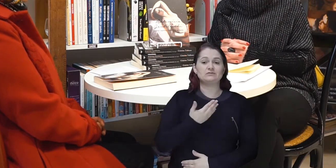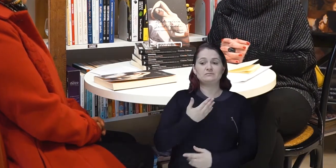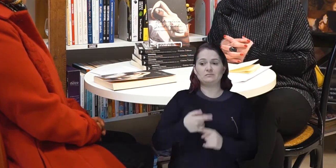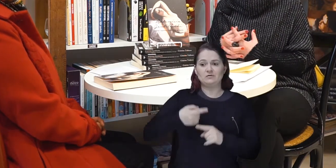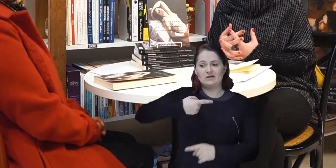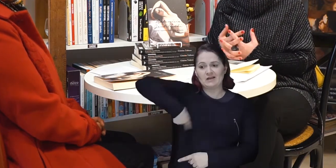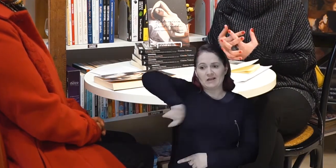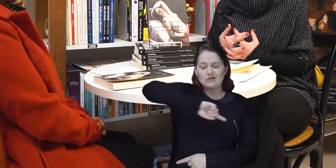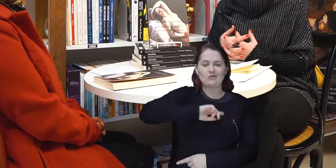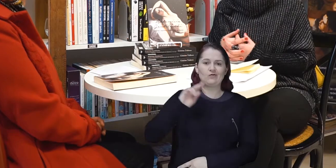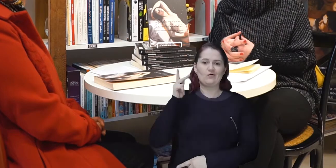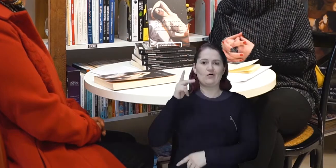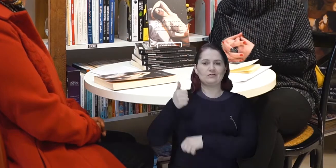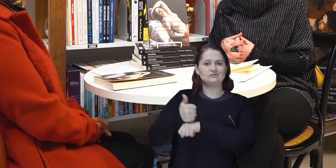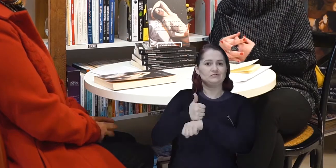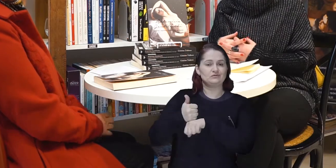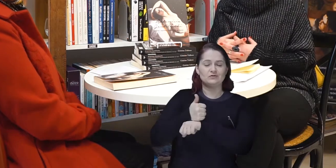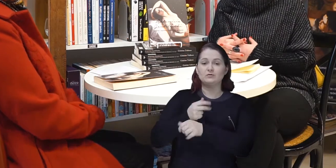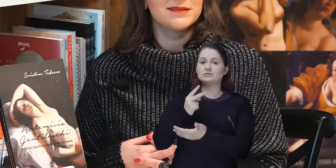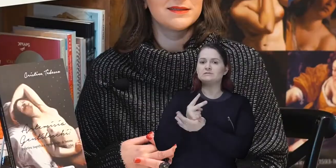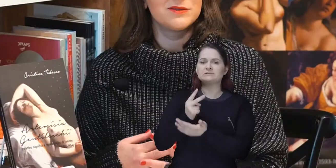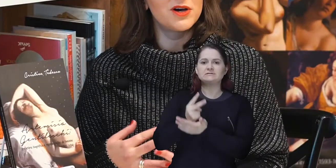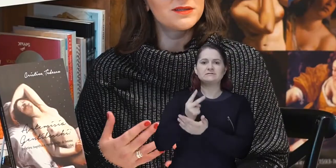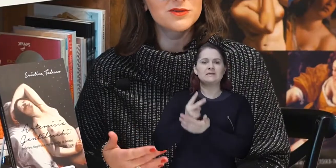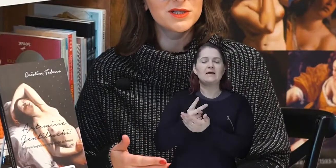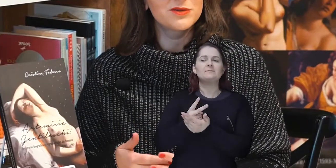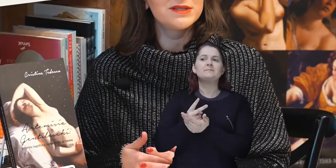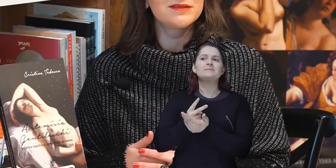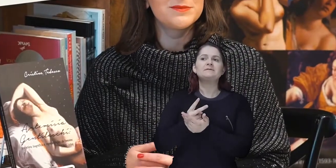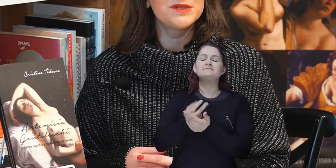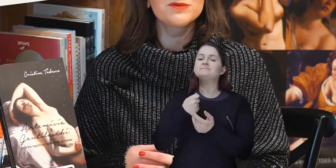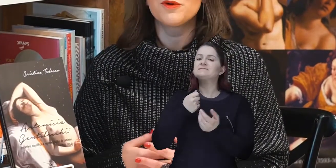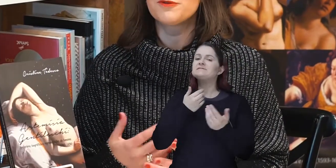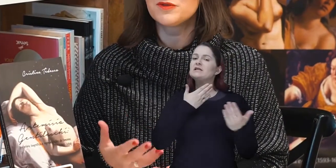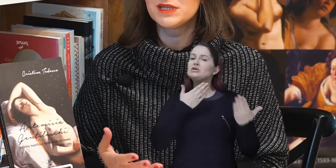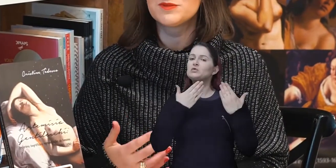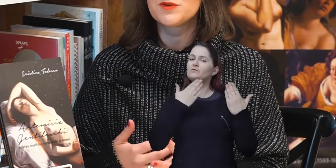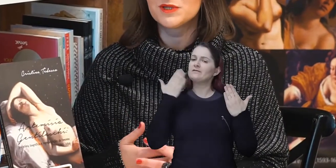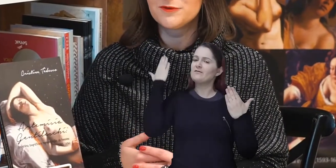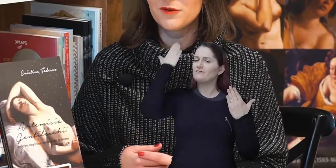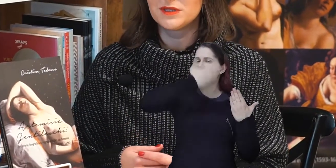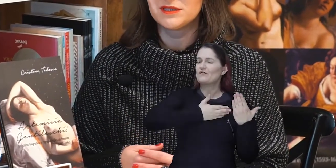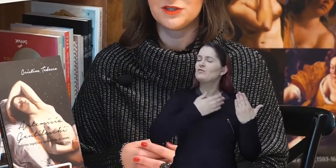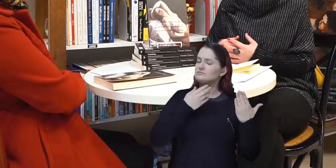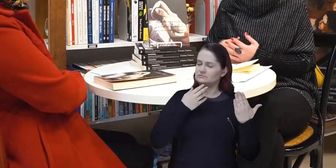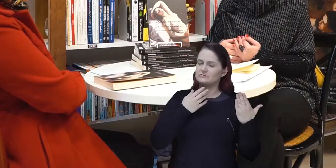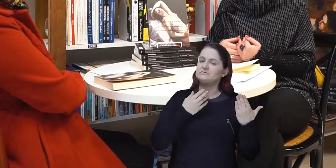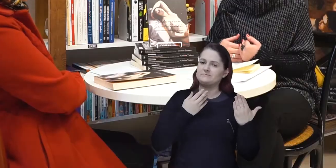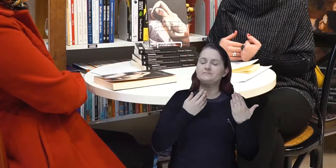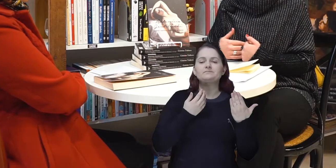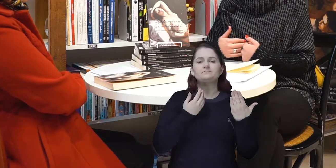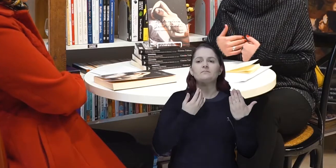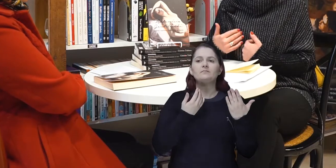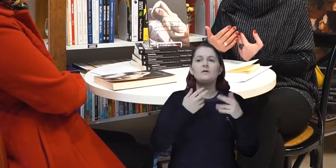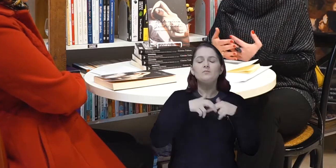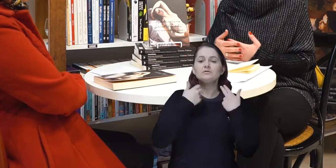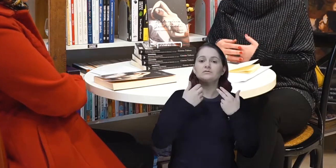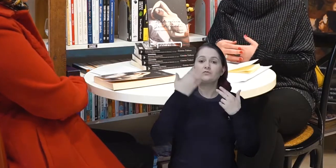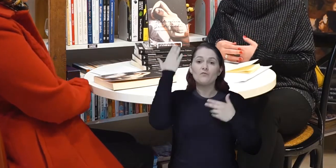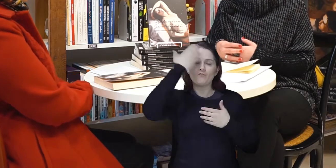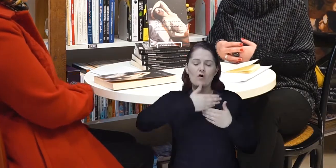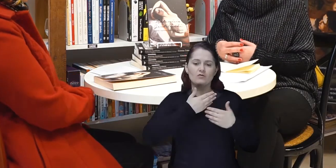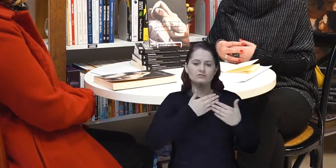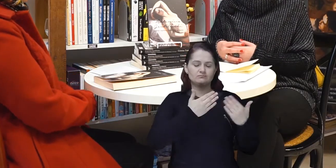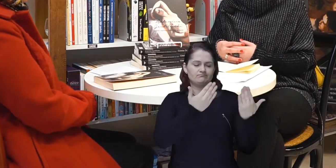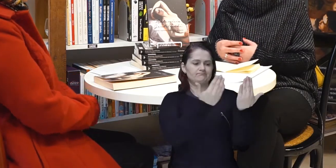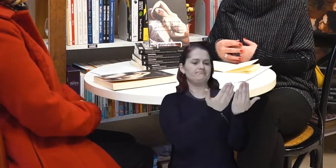as fontes, sabendo dessa admiração? Nós, historiadores, sempre nos confrontamos com as fontes. A gente aprende durante